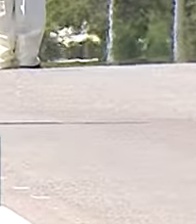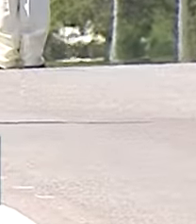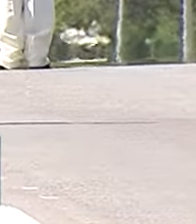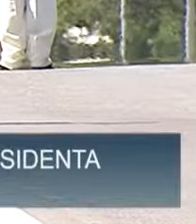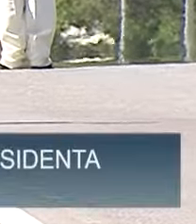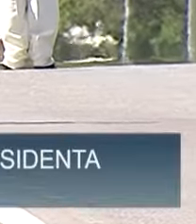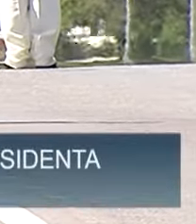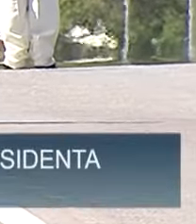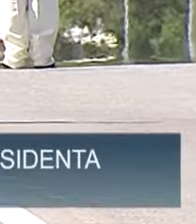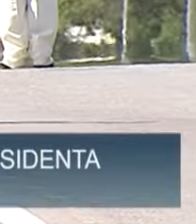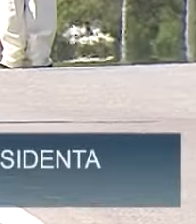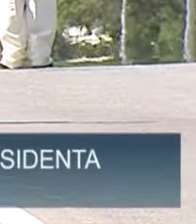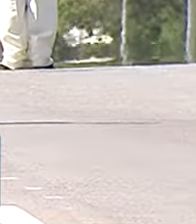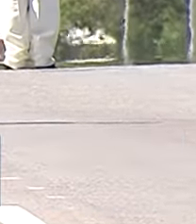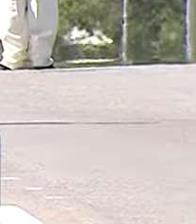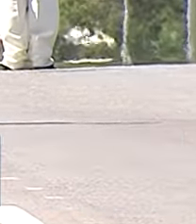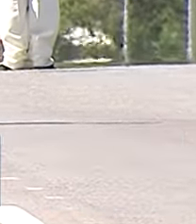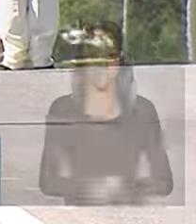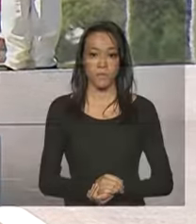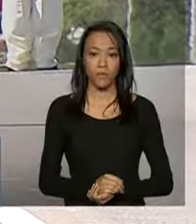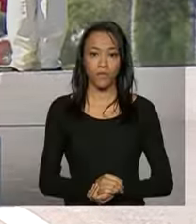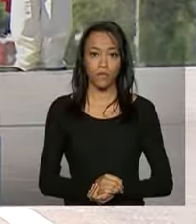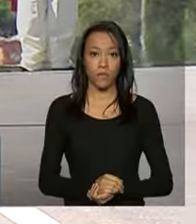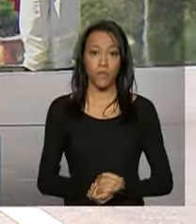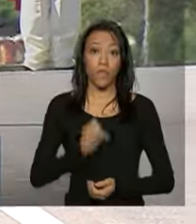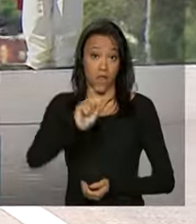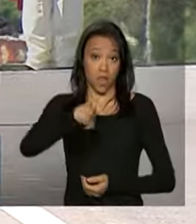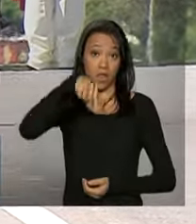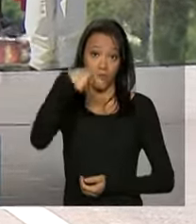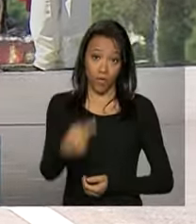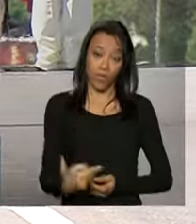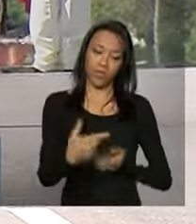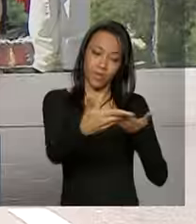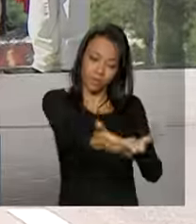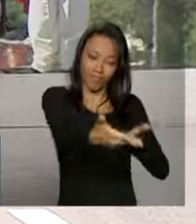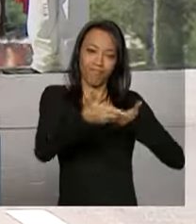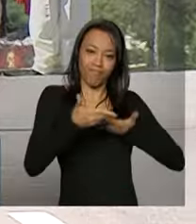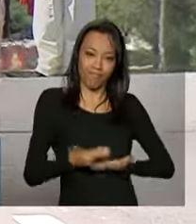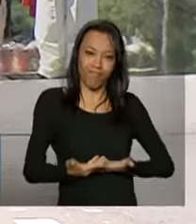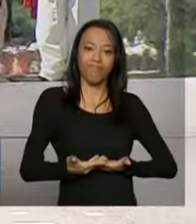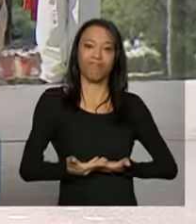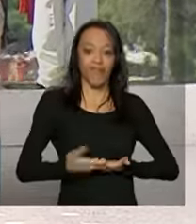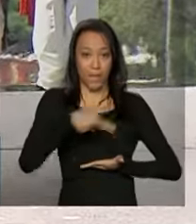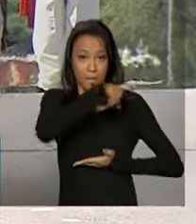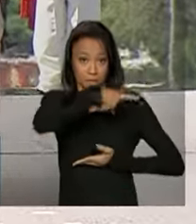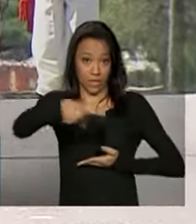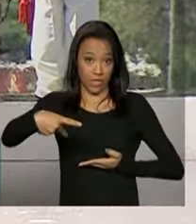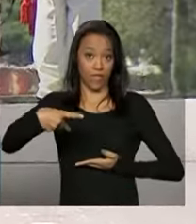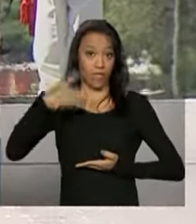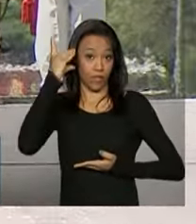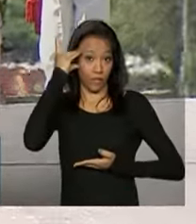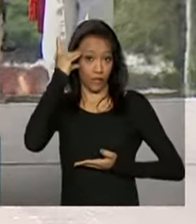Depois de ser recebida pela presidenta Dilma Rousseff na rampa